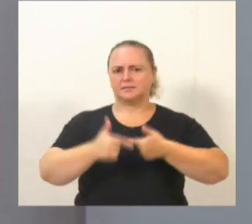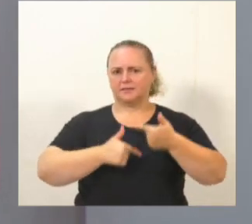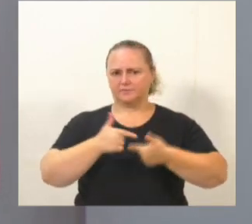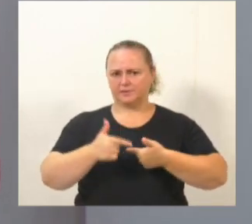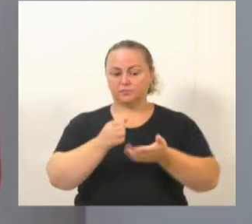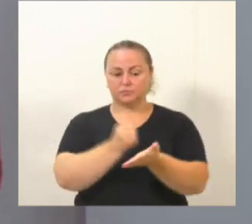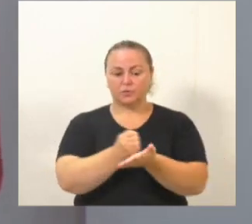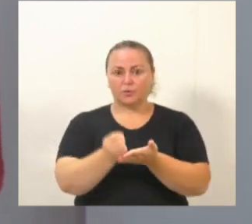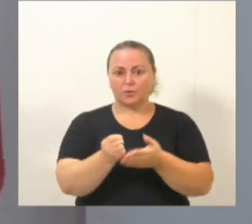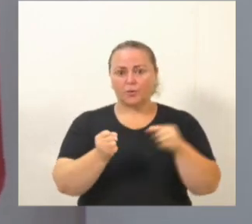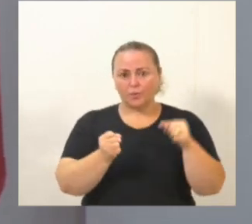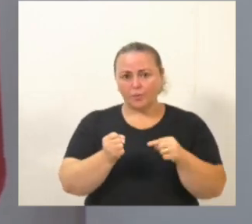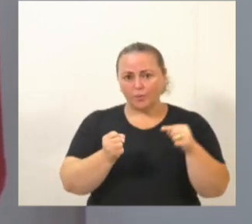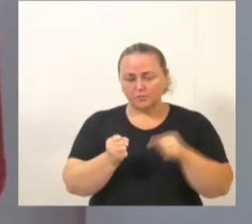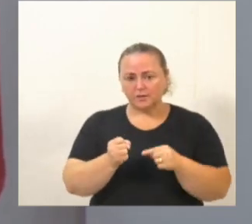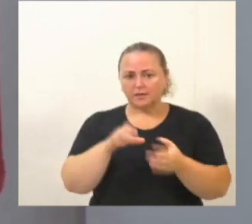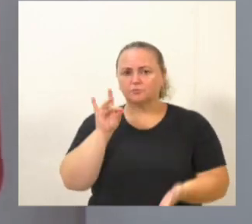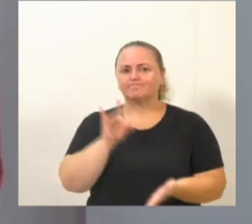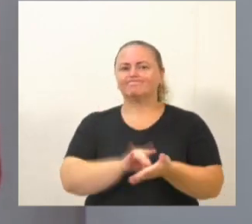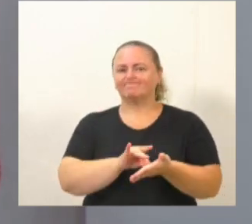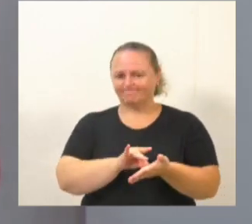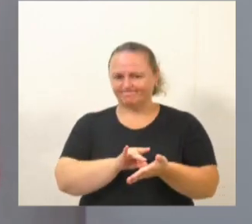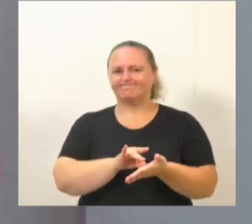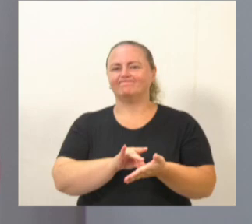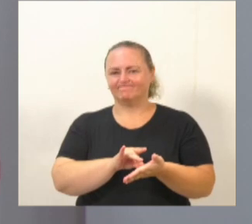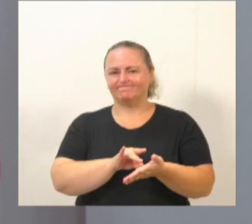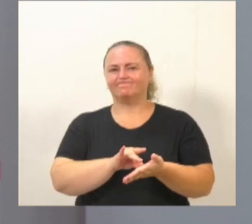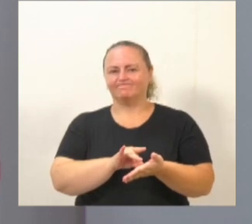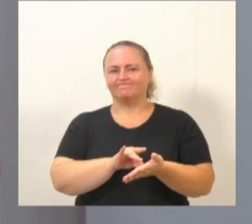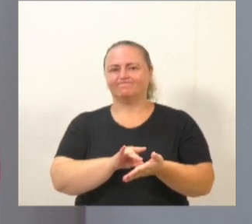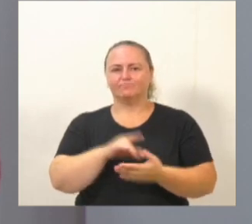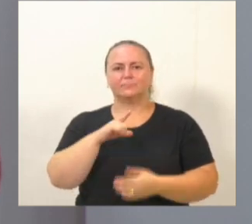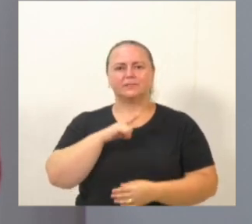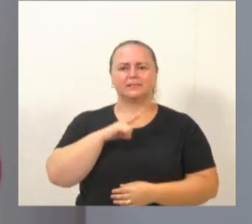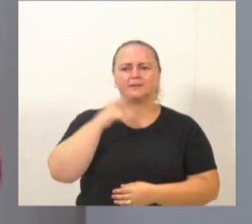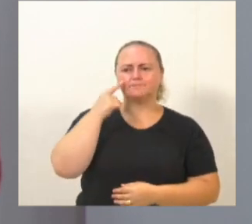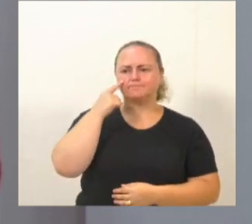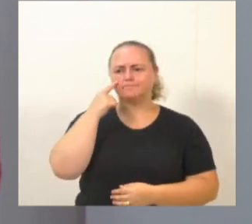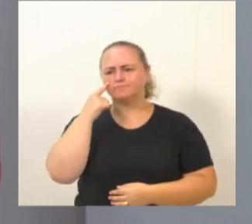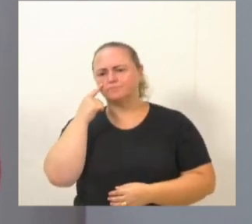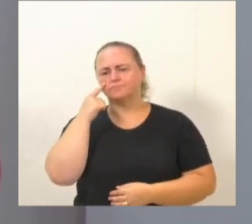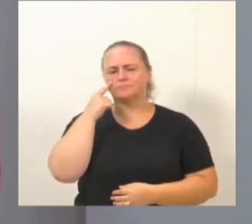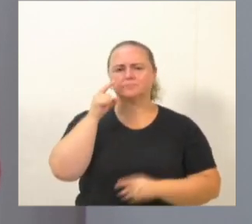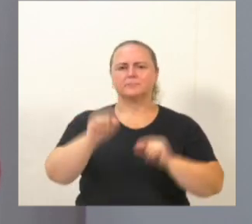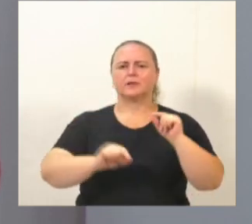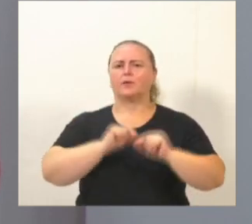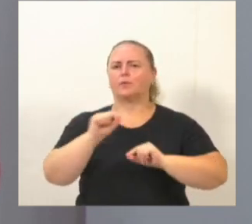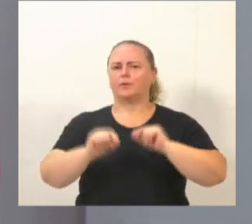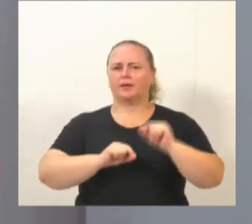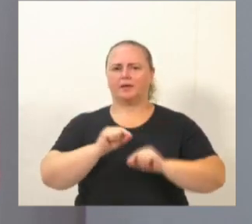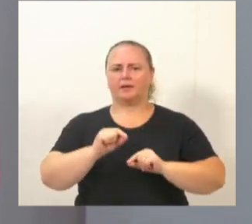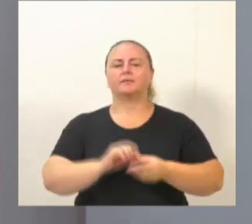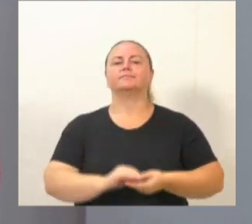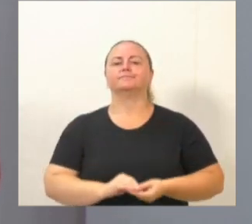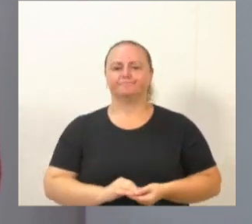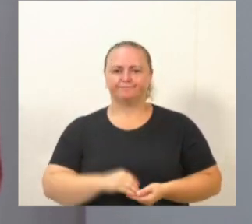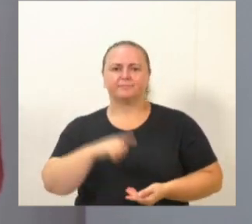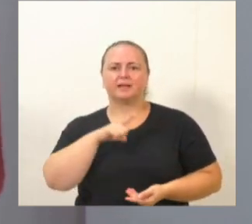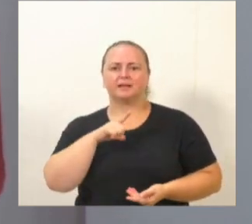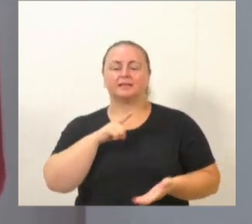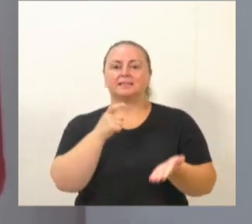é fixado com uma premissa de TIR, né, de taxa interna de retorno